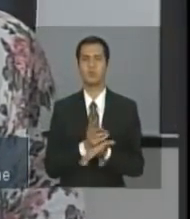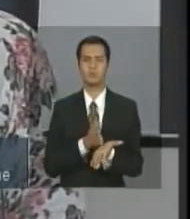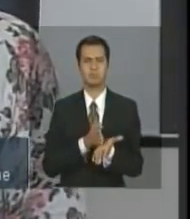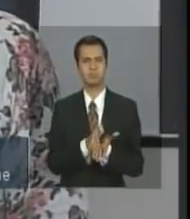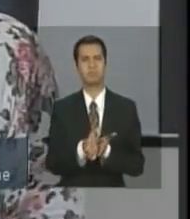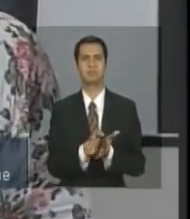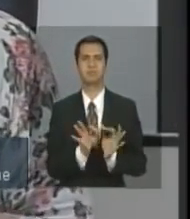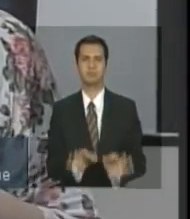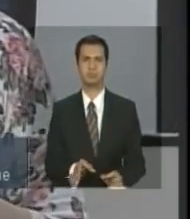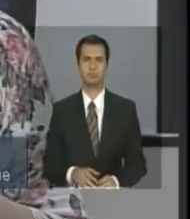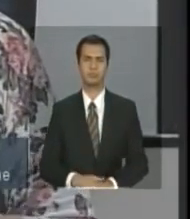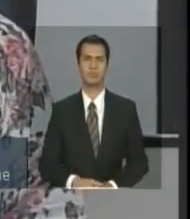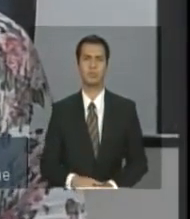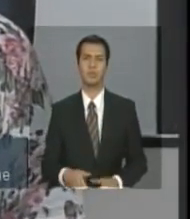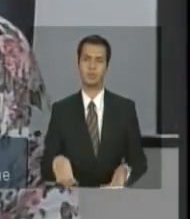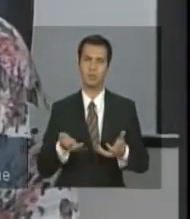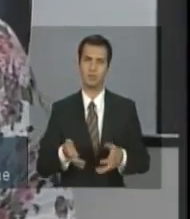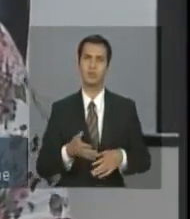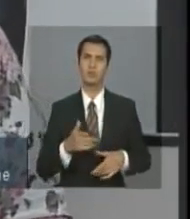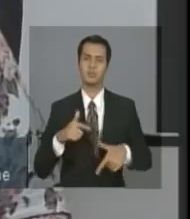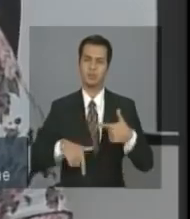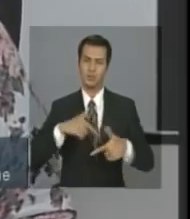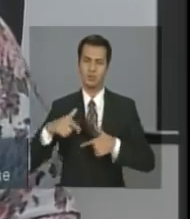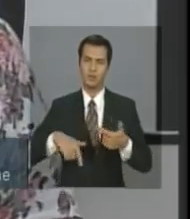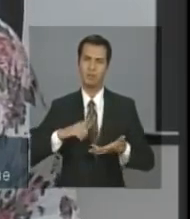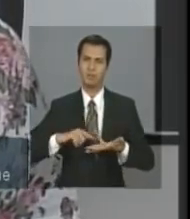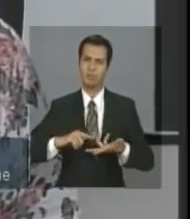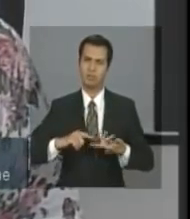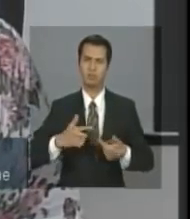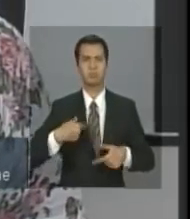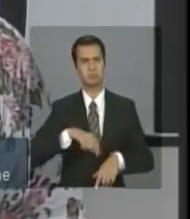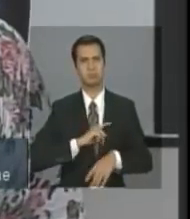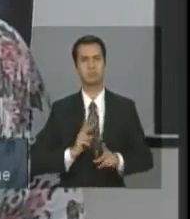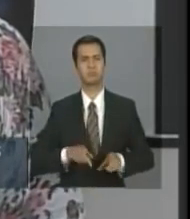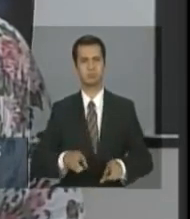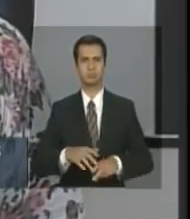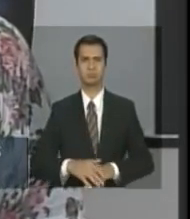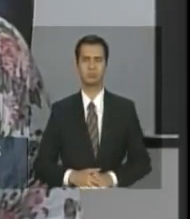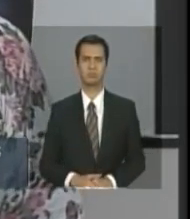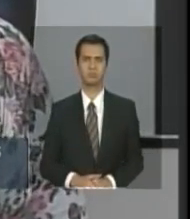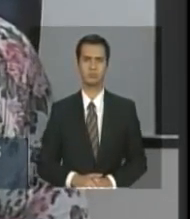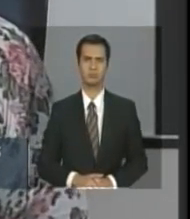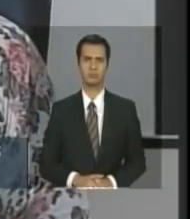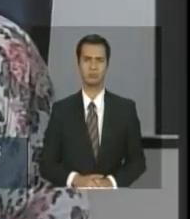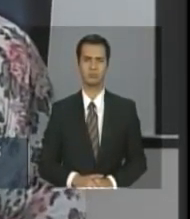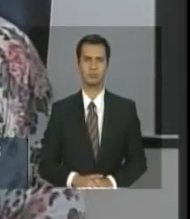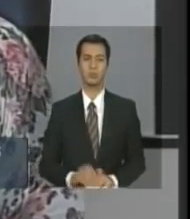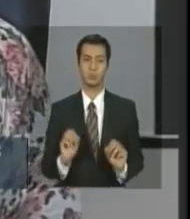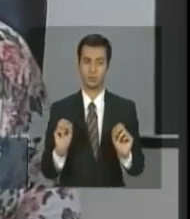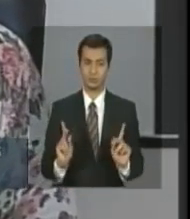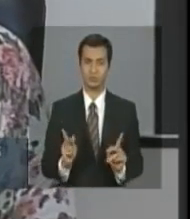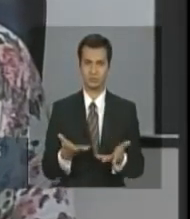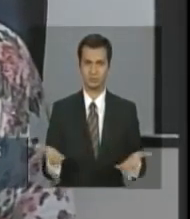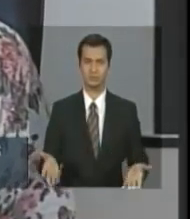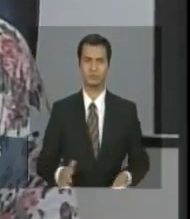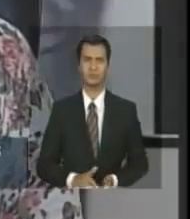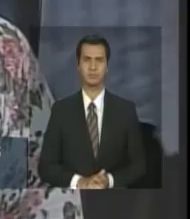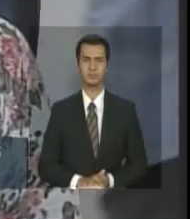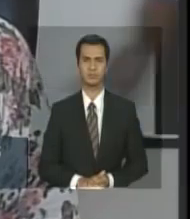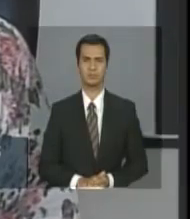apostando em valorizar essas ações que a gente já vem realizando. Tá certo, gente?